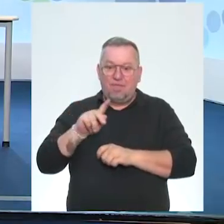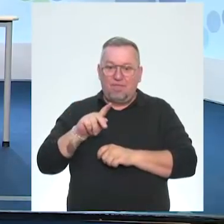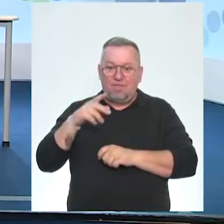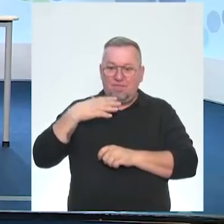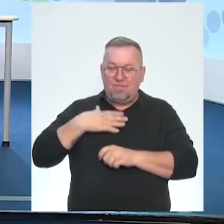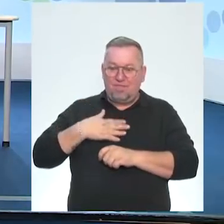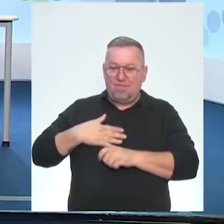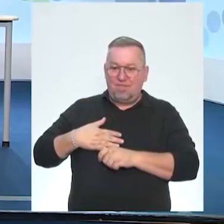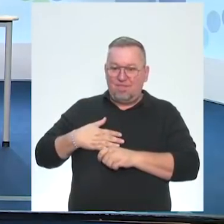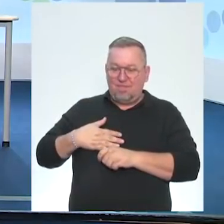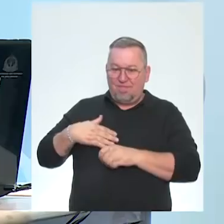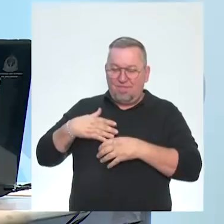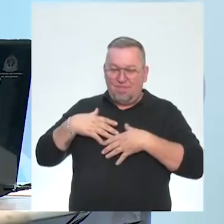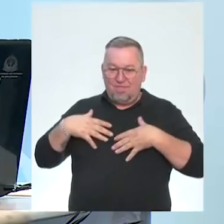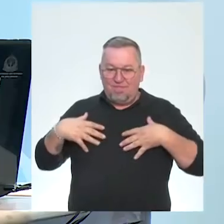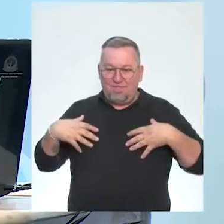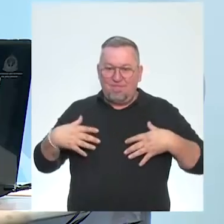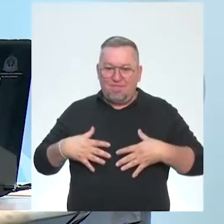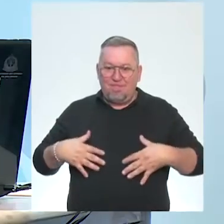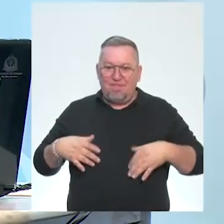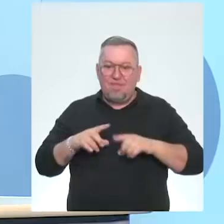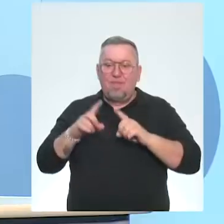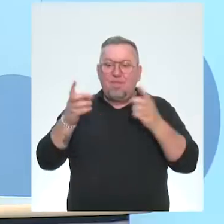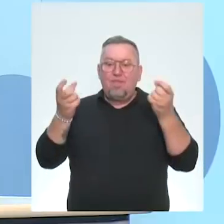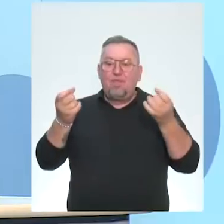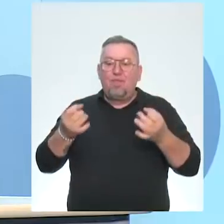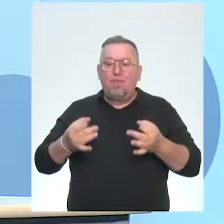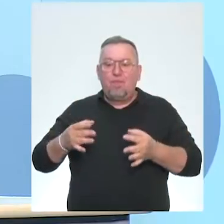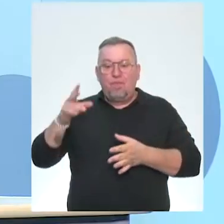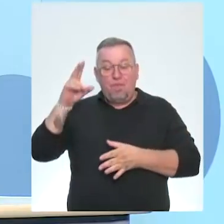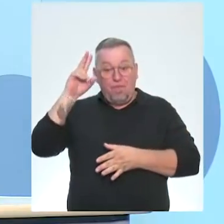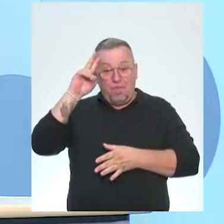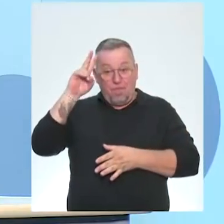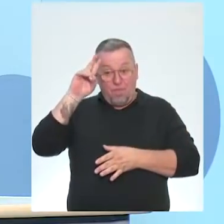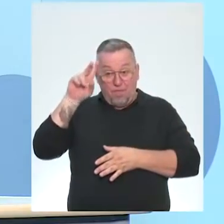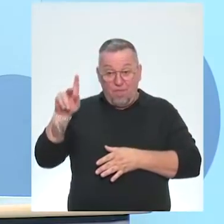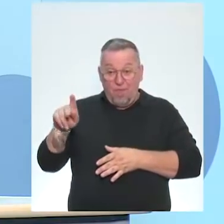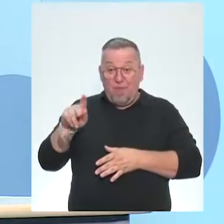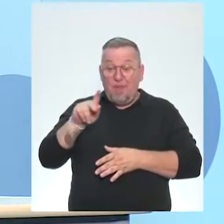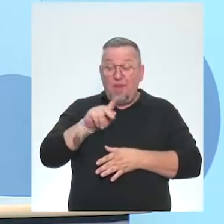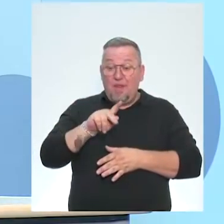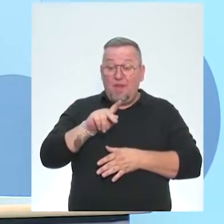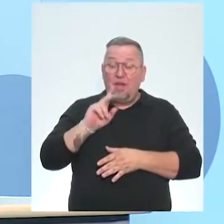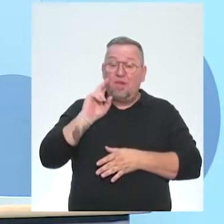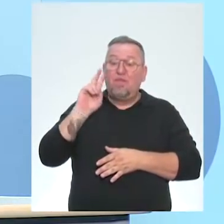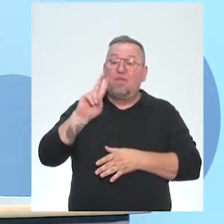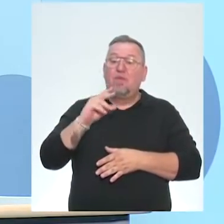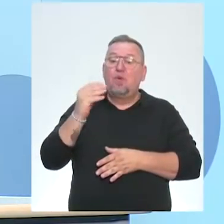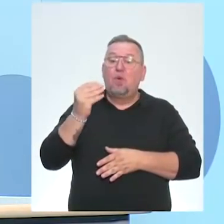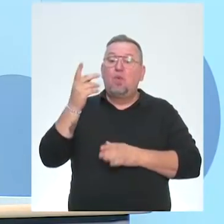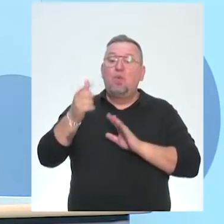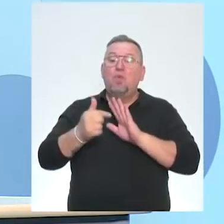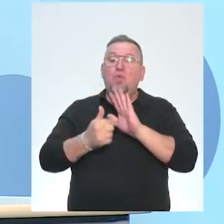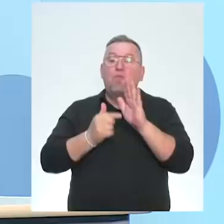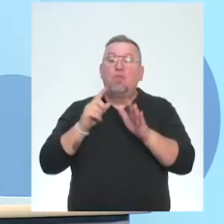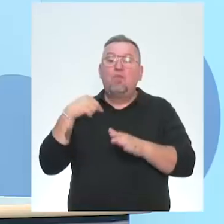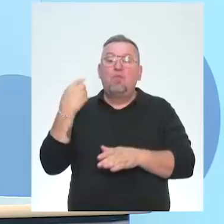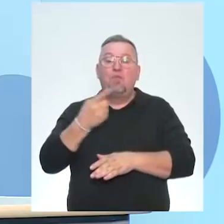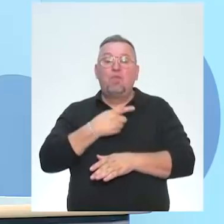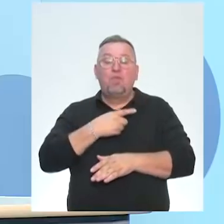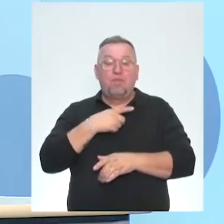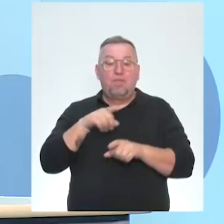bairro, eu sou a história um pouco, a história viva, né, do que acontece aqui nesse bairro. Ou qualquer